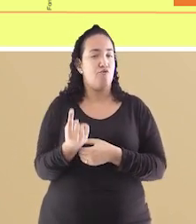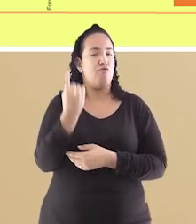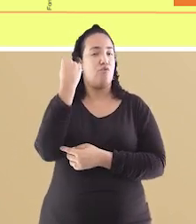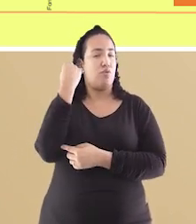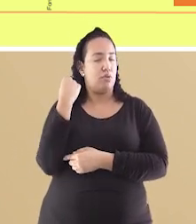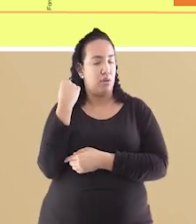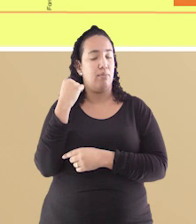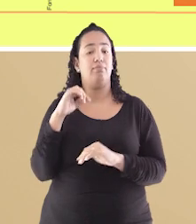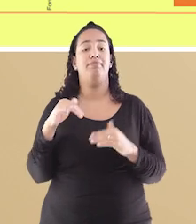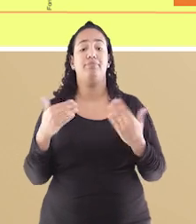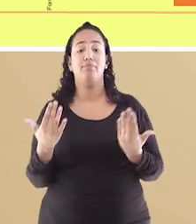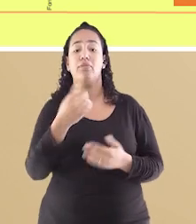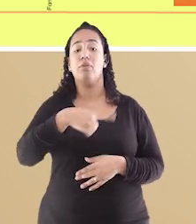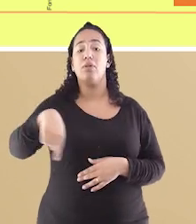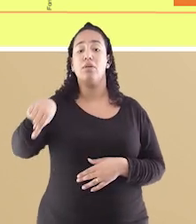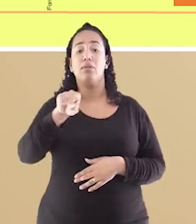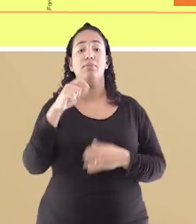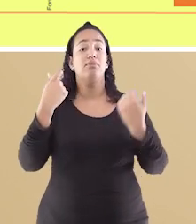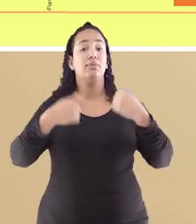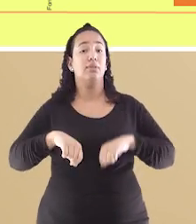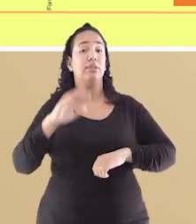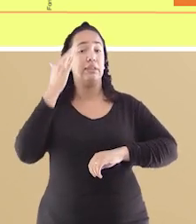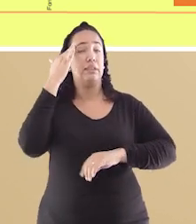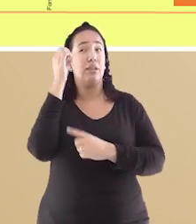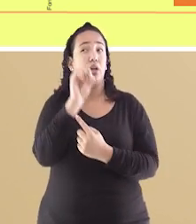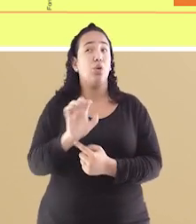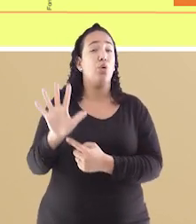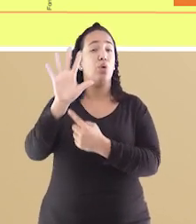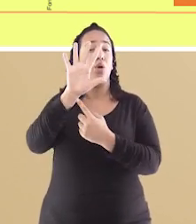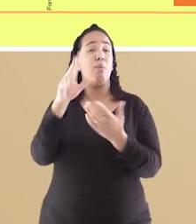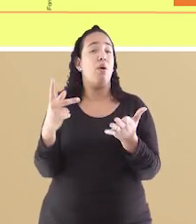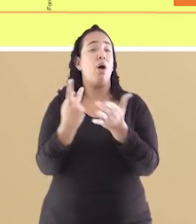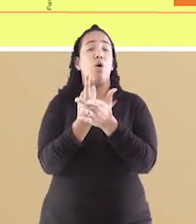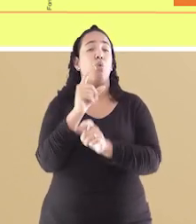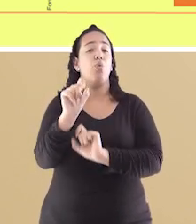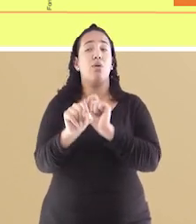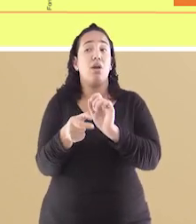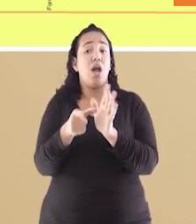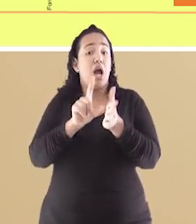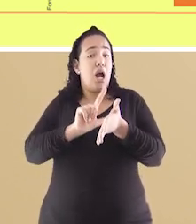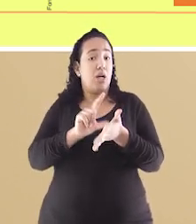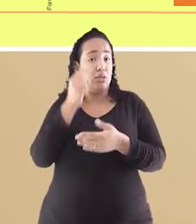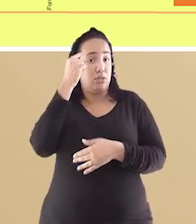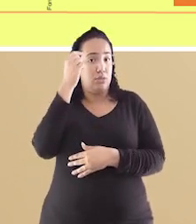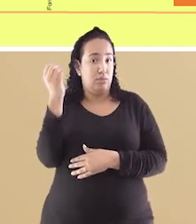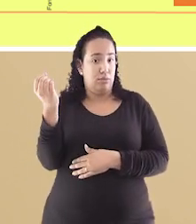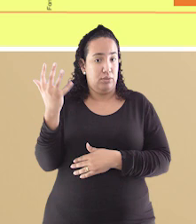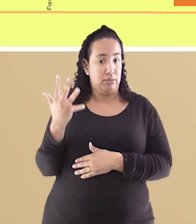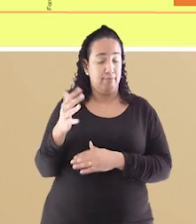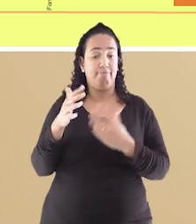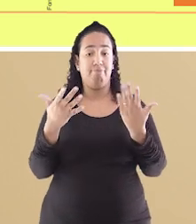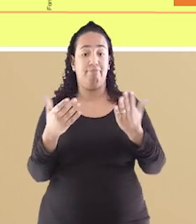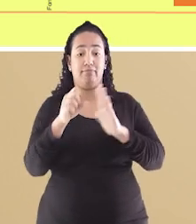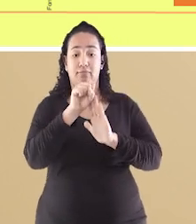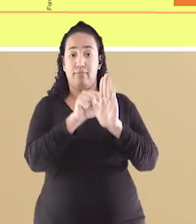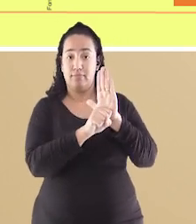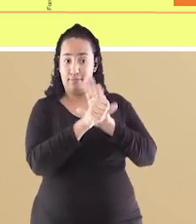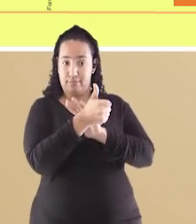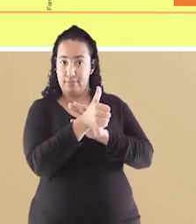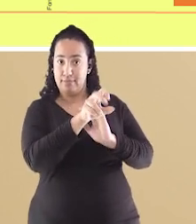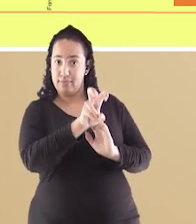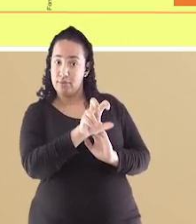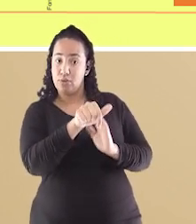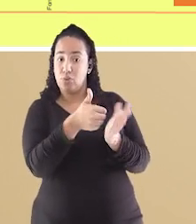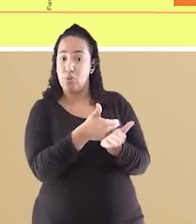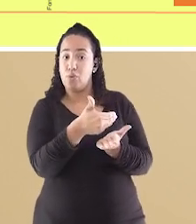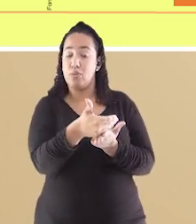Precisamos entender o que aconteceu na Europa pouco antes do início do movimento. A partir do século XV, começava o